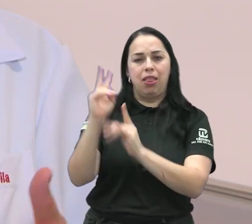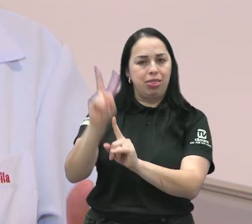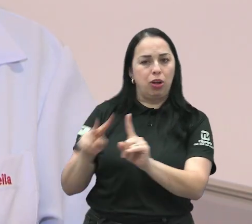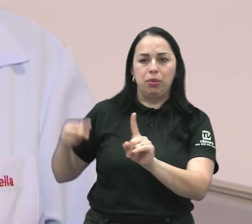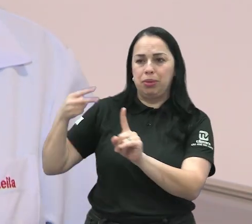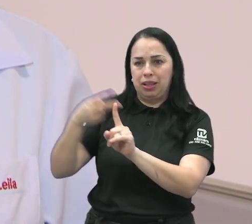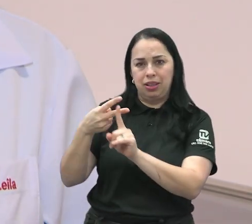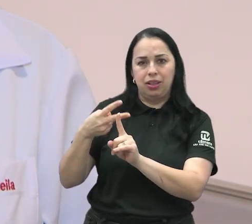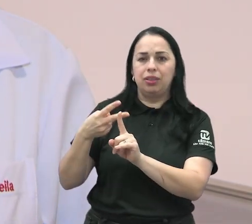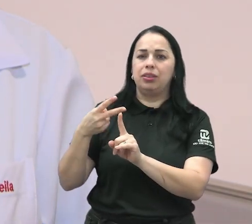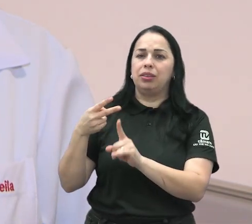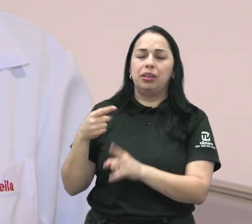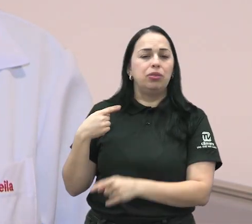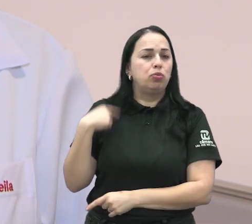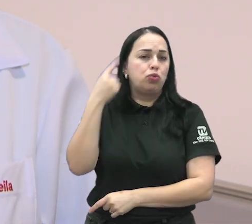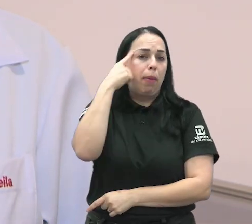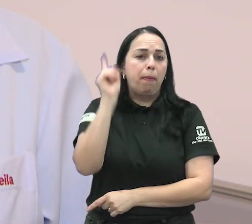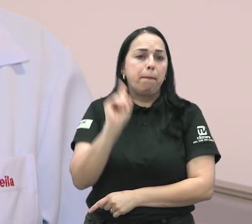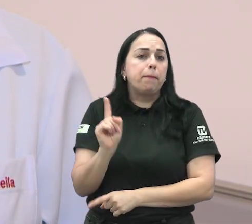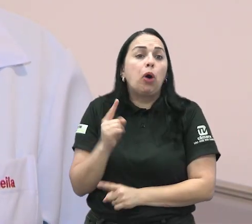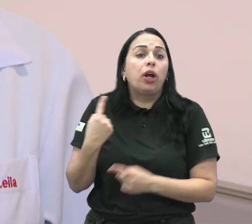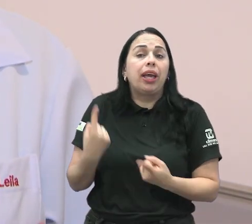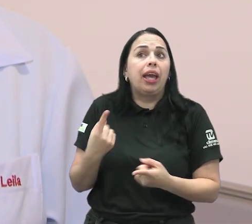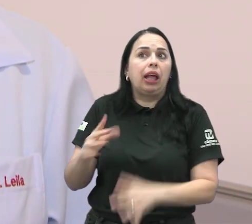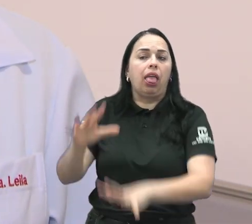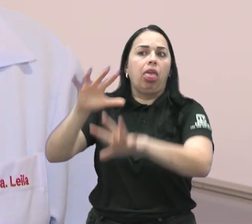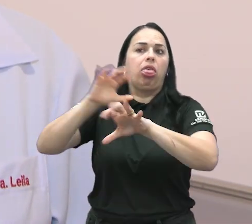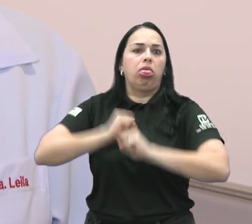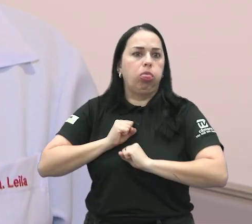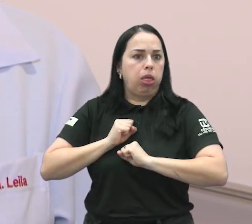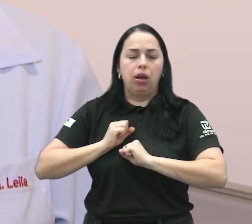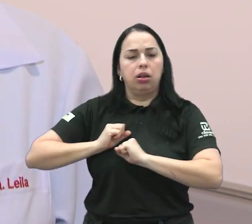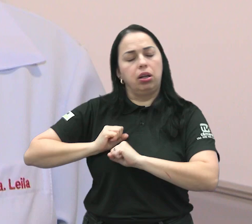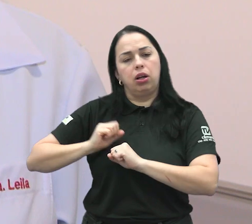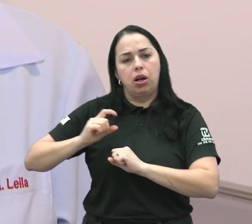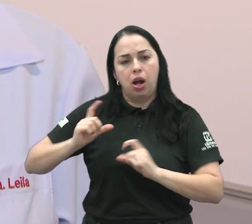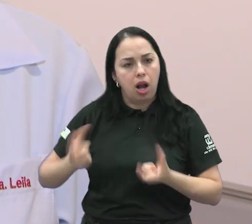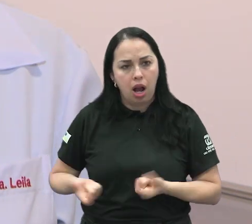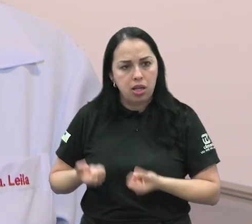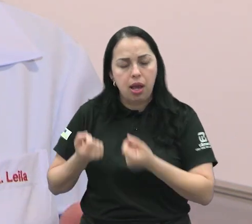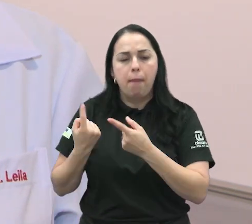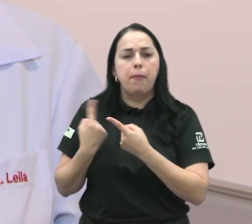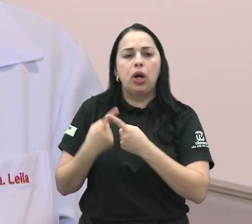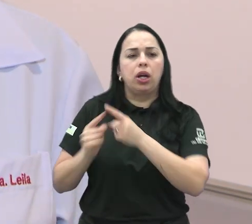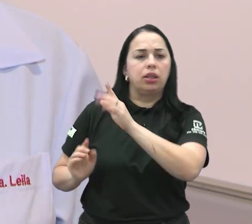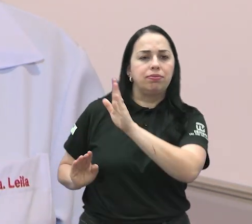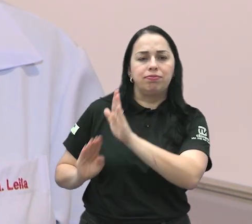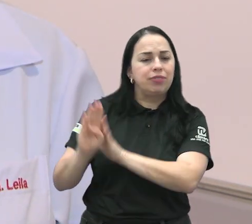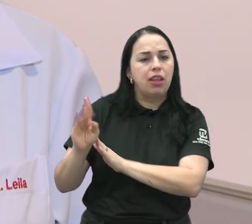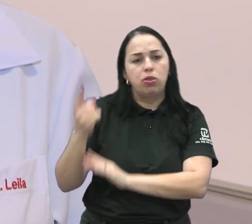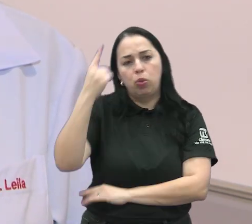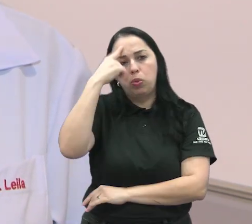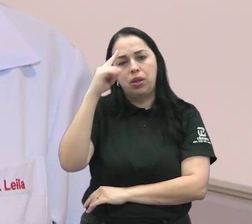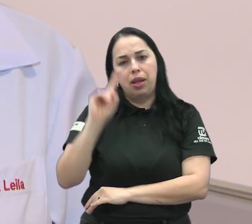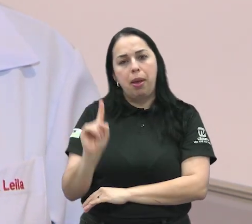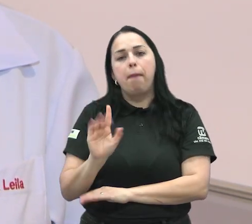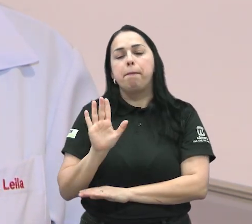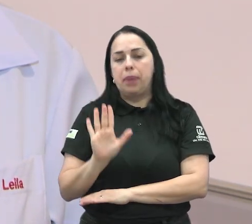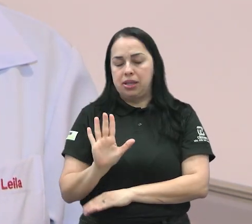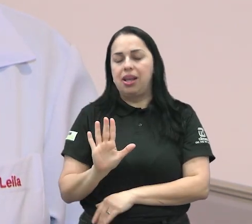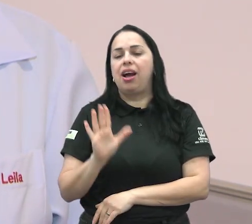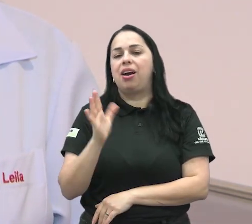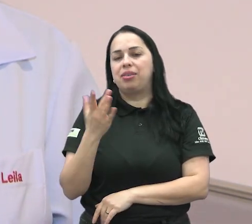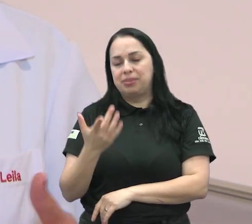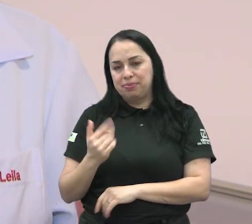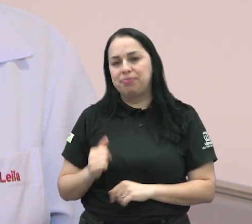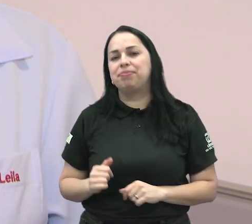praticamente duplicaram nos últimos 20 anos. Não se sabe muito bem quais são os fatores que levaram a esse aumento importante dos linfomas não